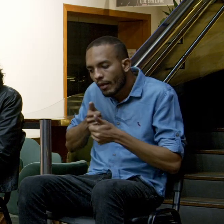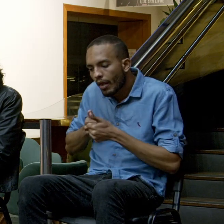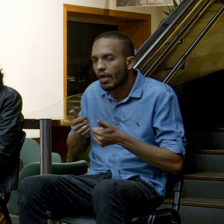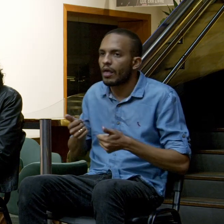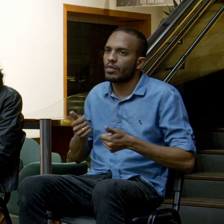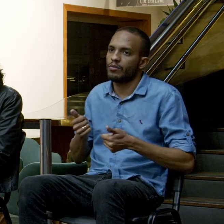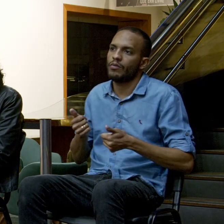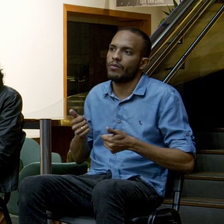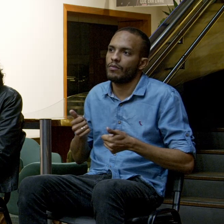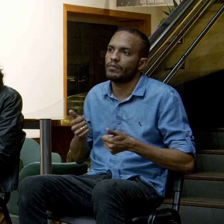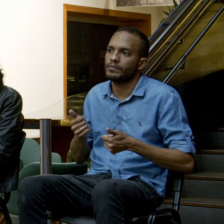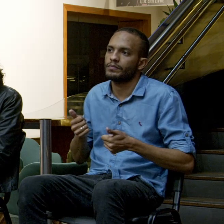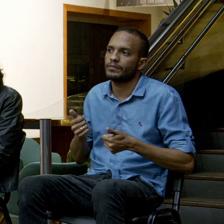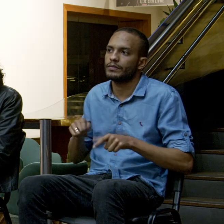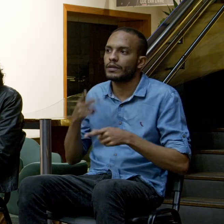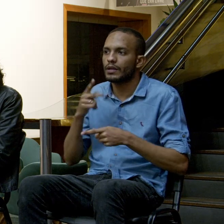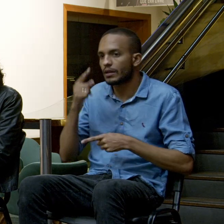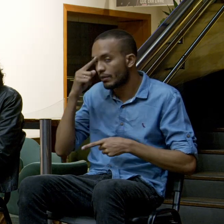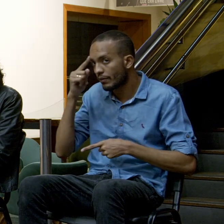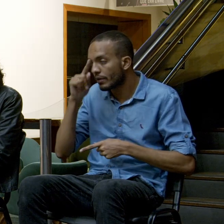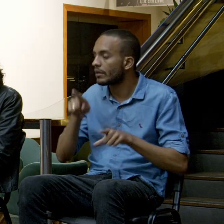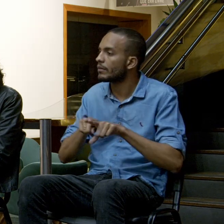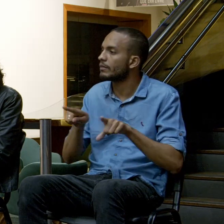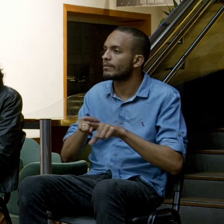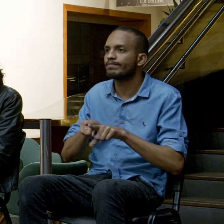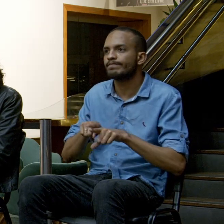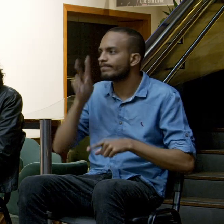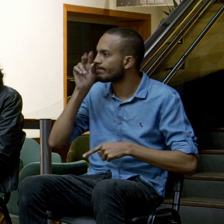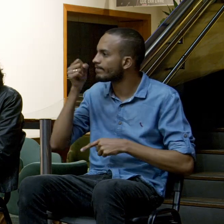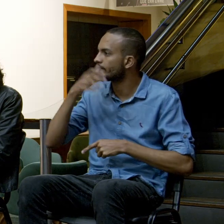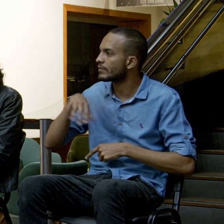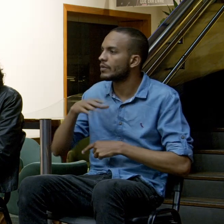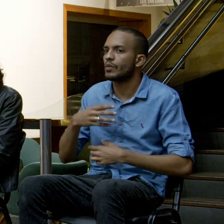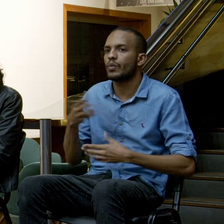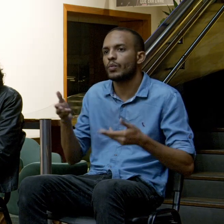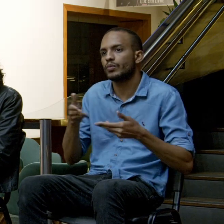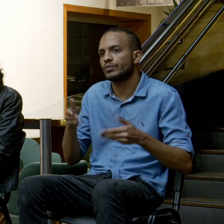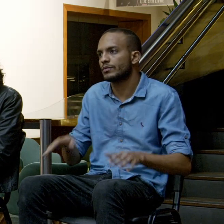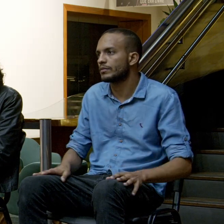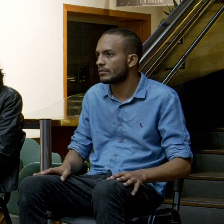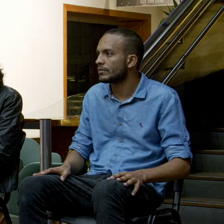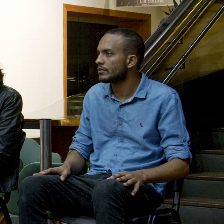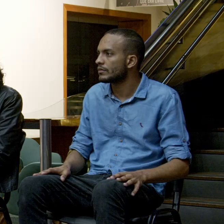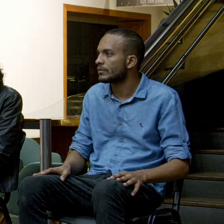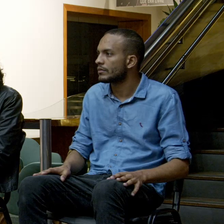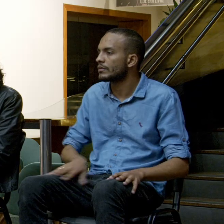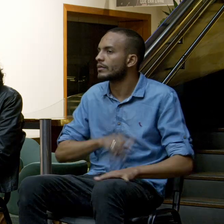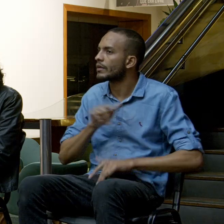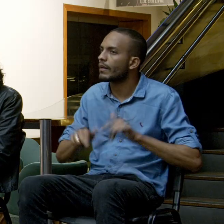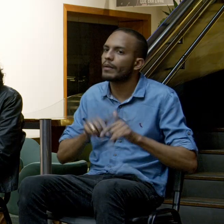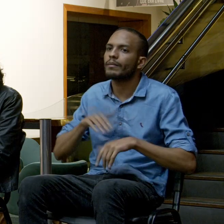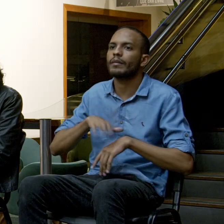perto nessa dúvida, eu acho que é muito potente hoje ainda, assim. Mesmo nos trabalhos